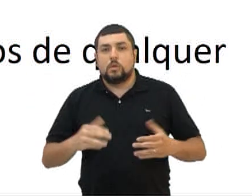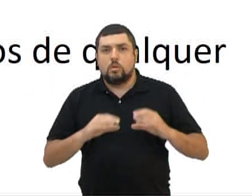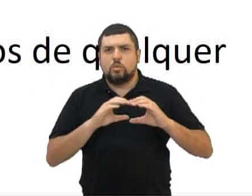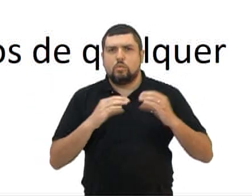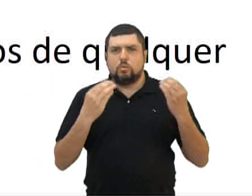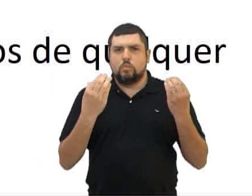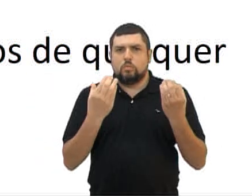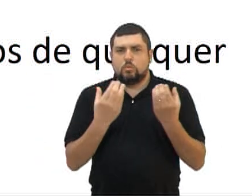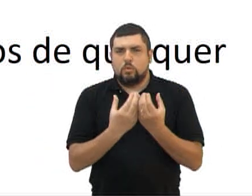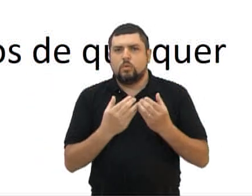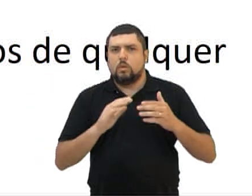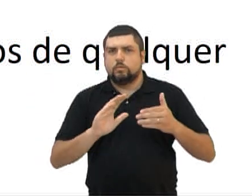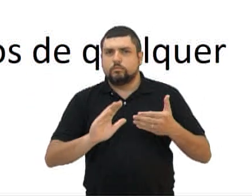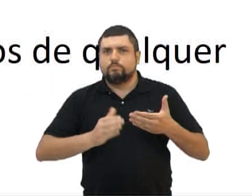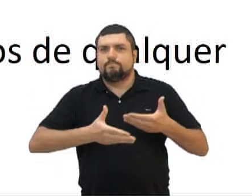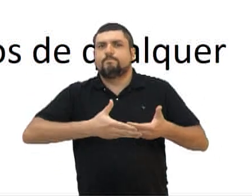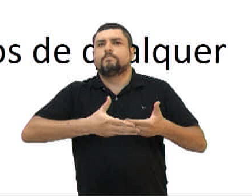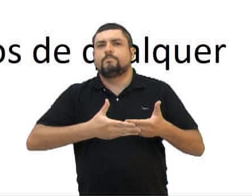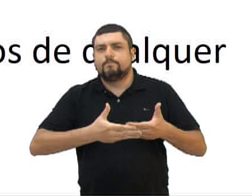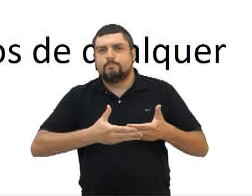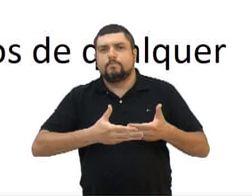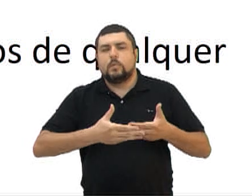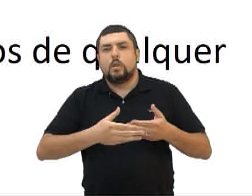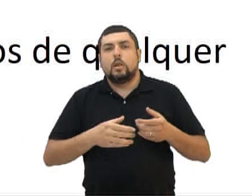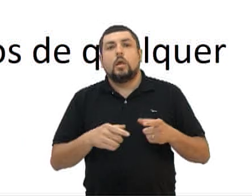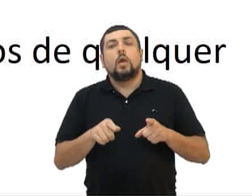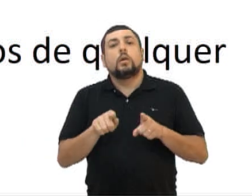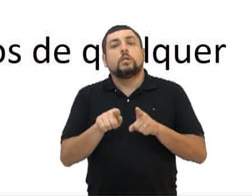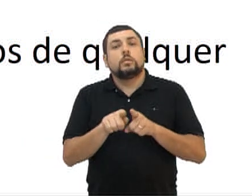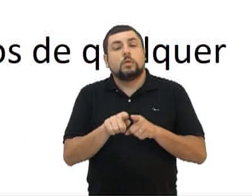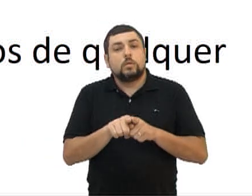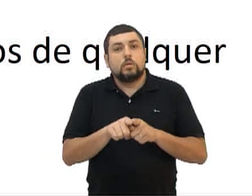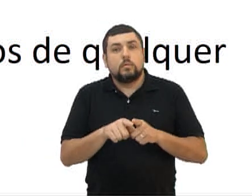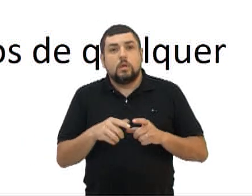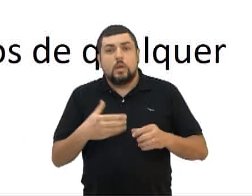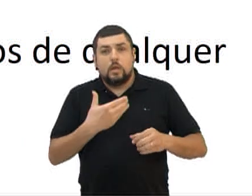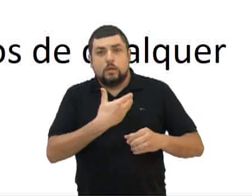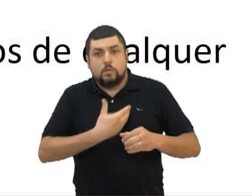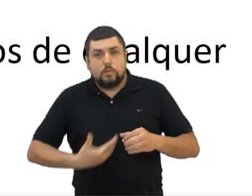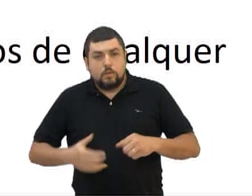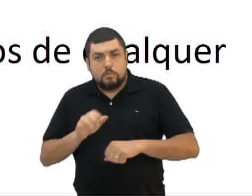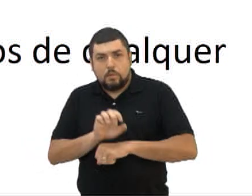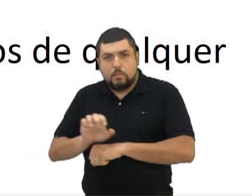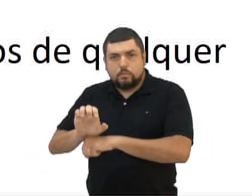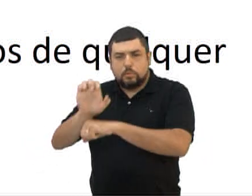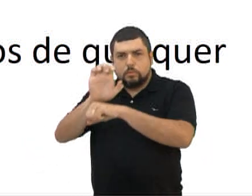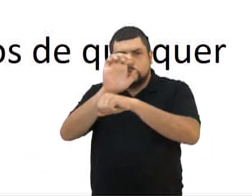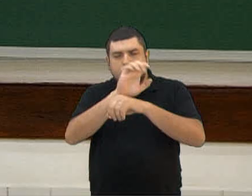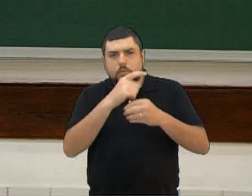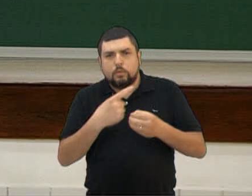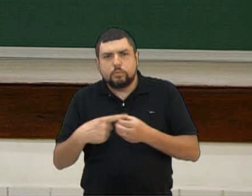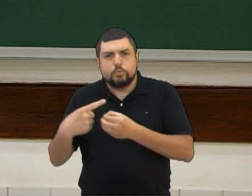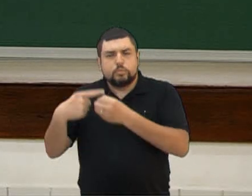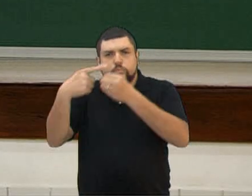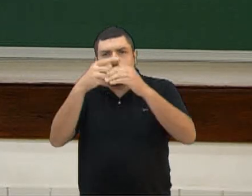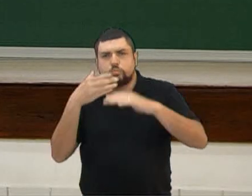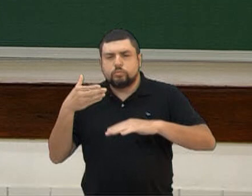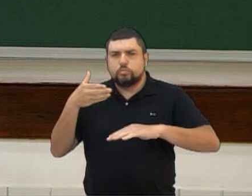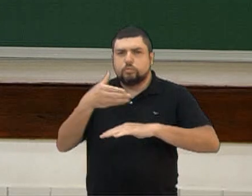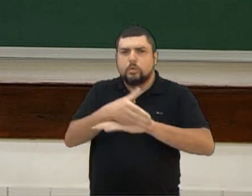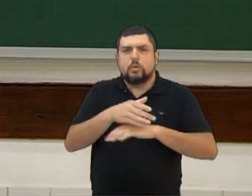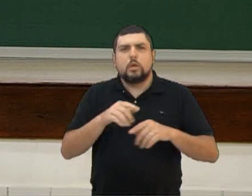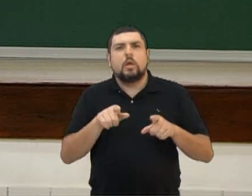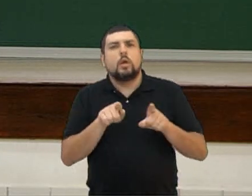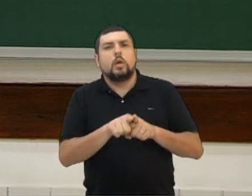em recesso, há uma intervenção maior nos estados e municípios, há maiores cassações de mandatos